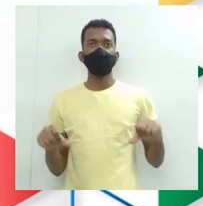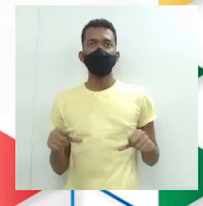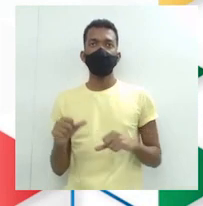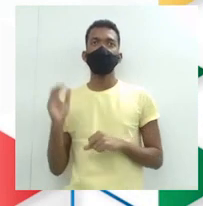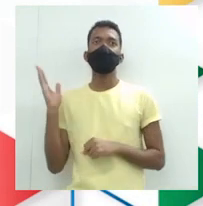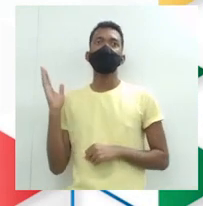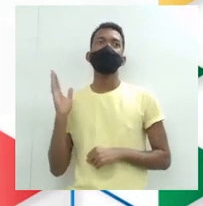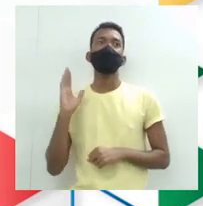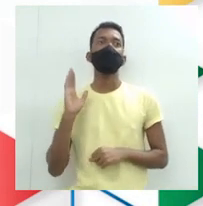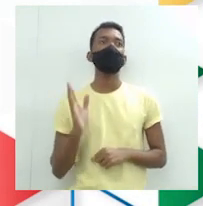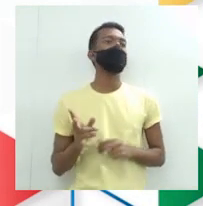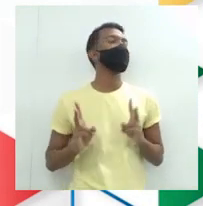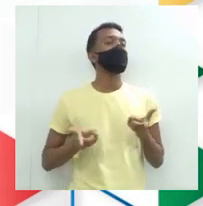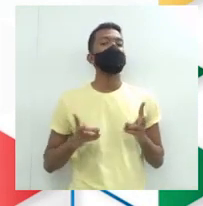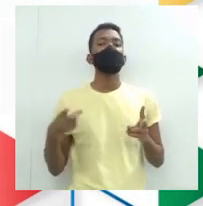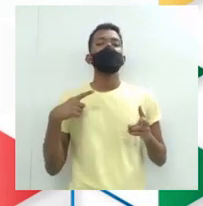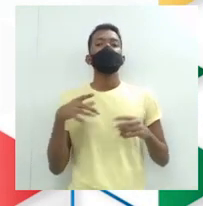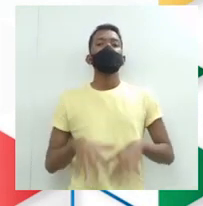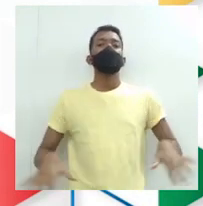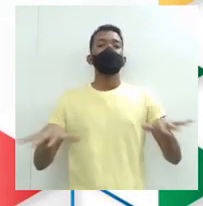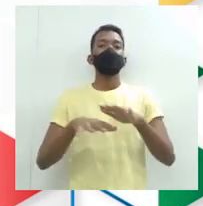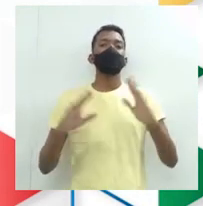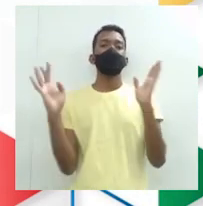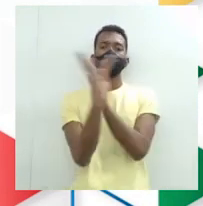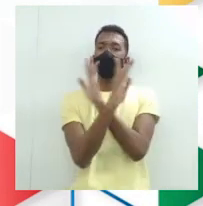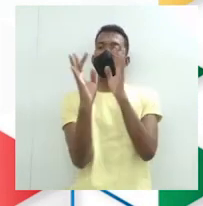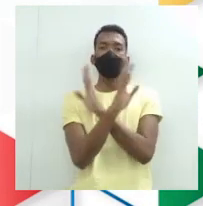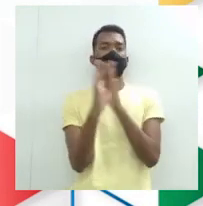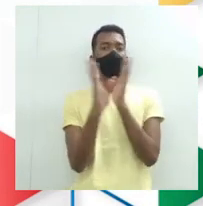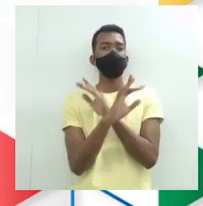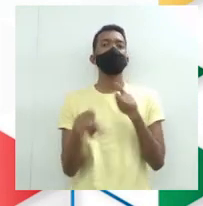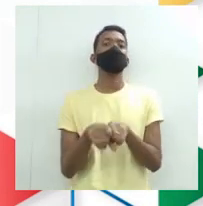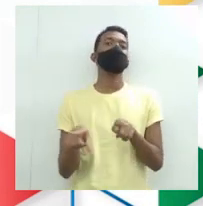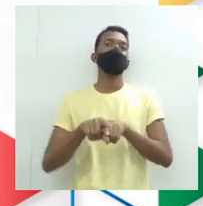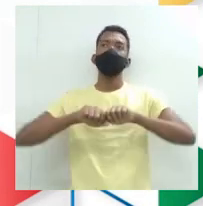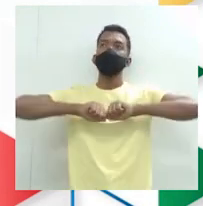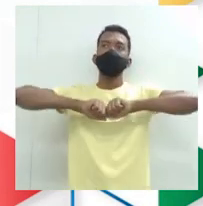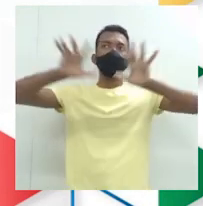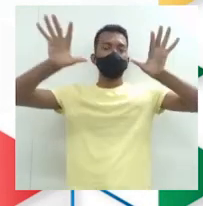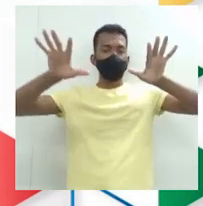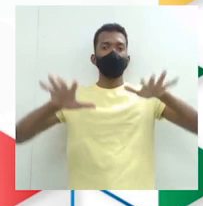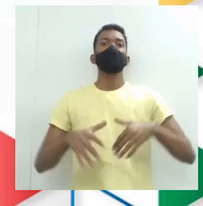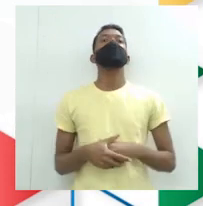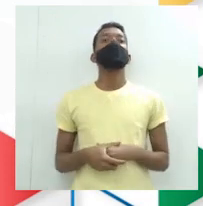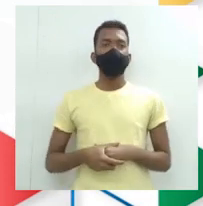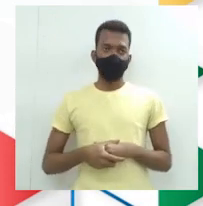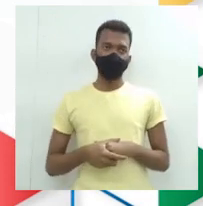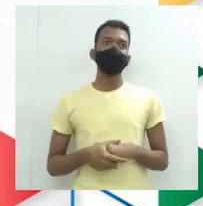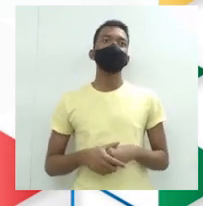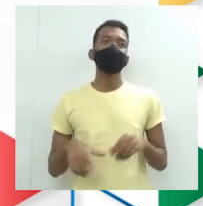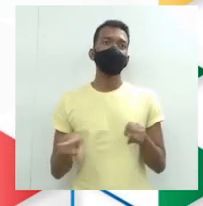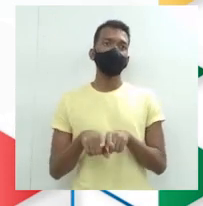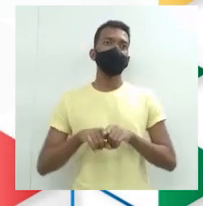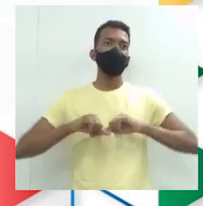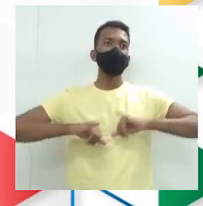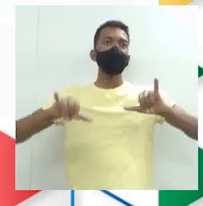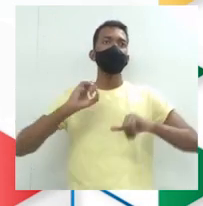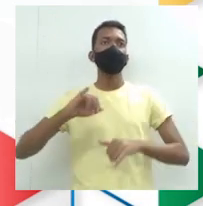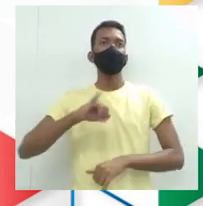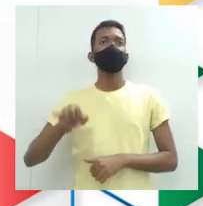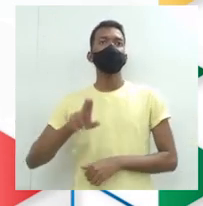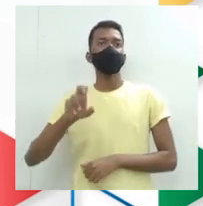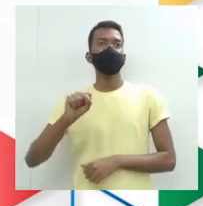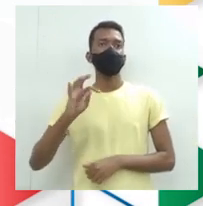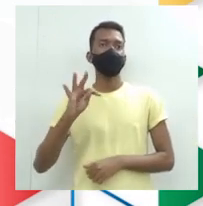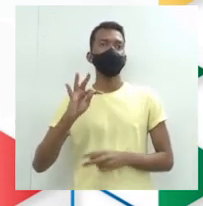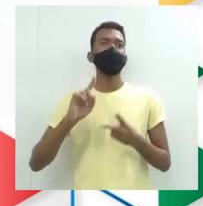é colocado em um espaço de grande circulação e veiculação. E aí tem a campanha chamada Just Because